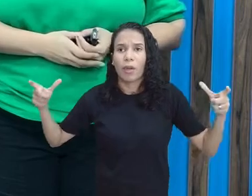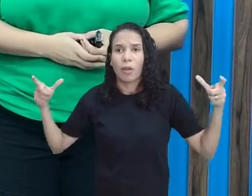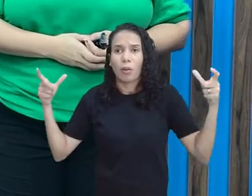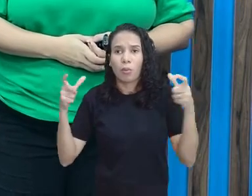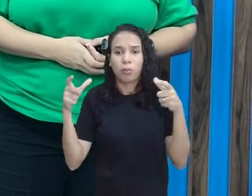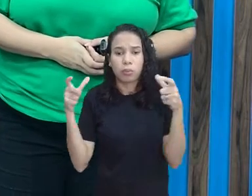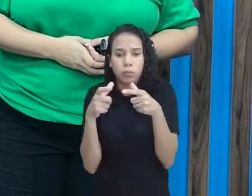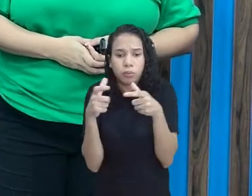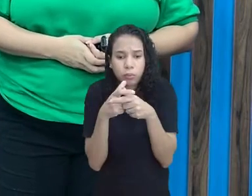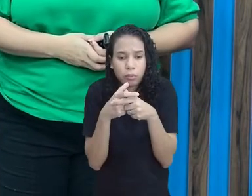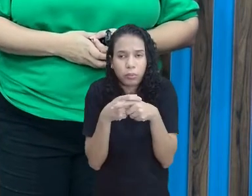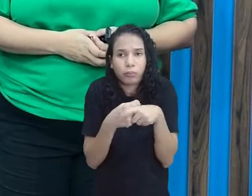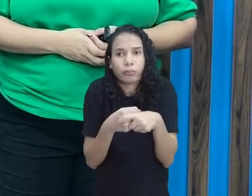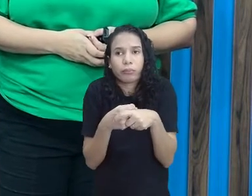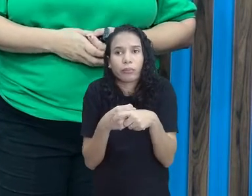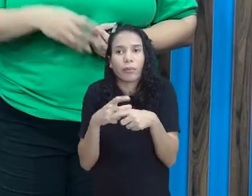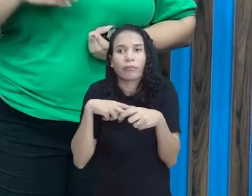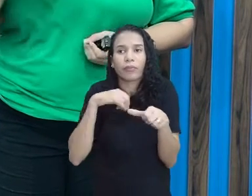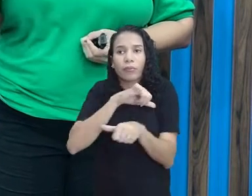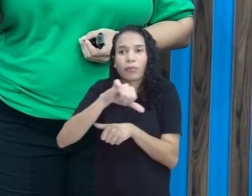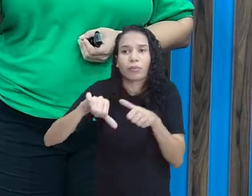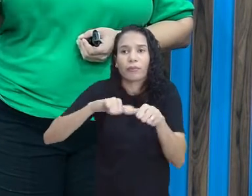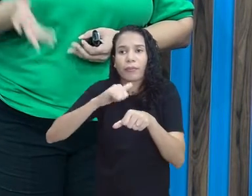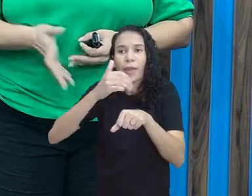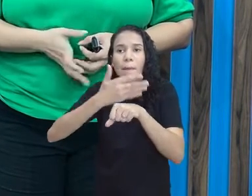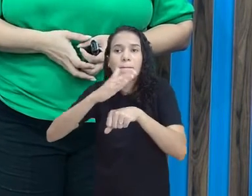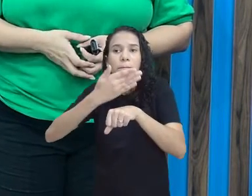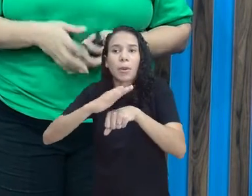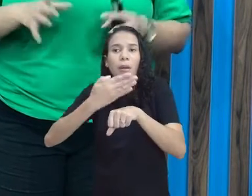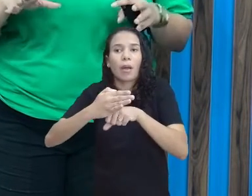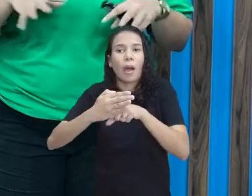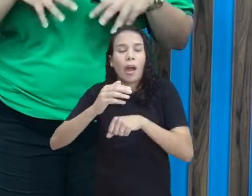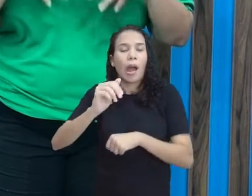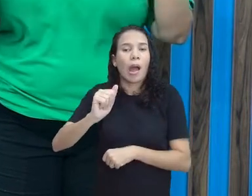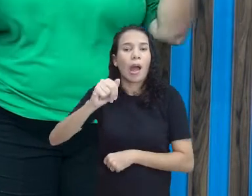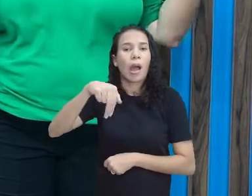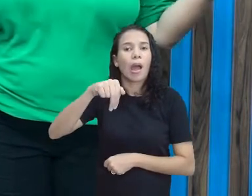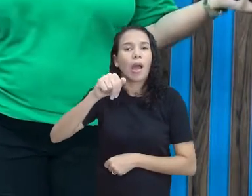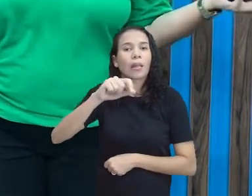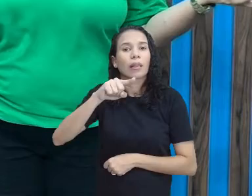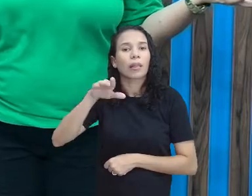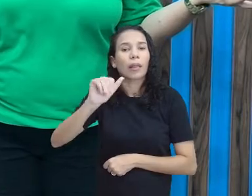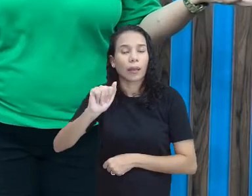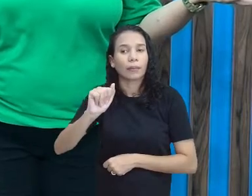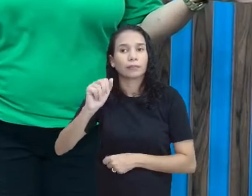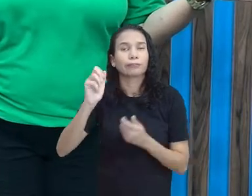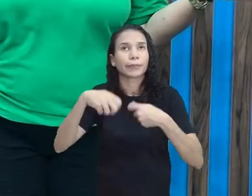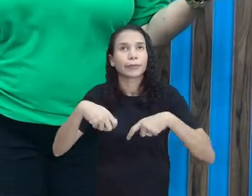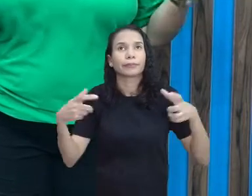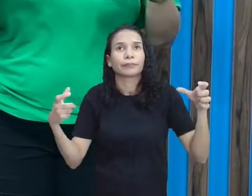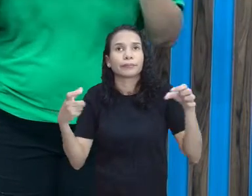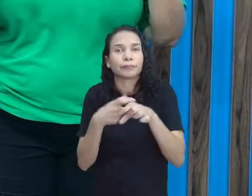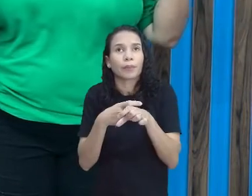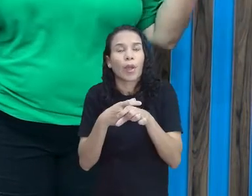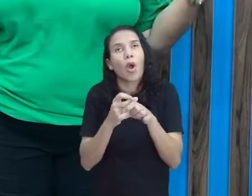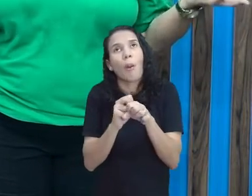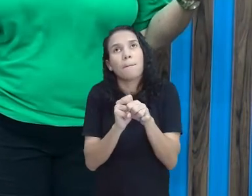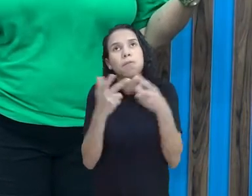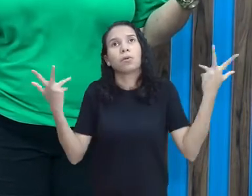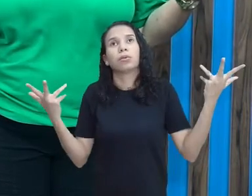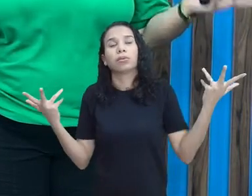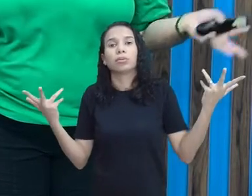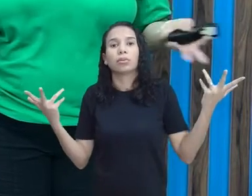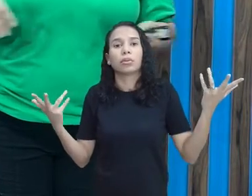e virar uma anã branca, tá certo? E aí, virando essa anã branca, ele pode chegar a explodir, né, e virar